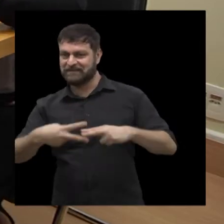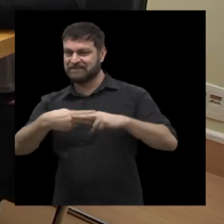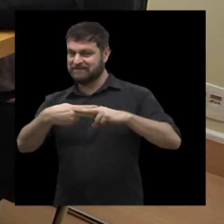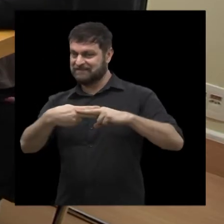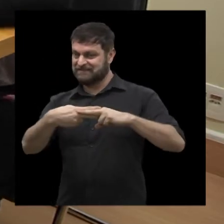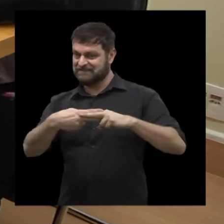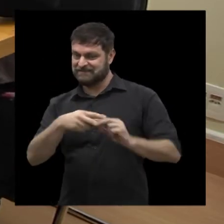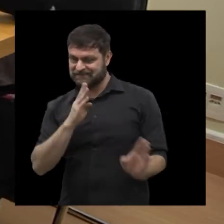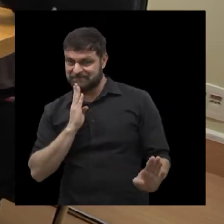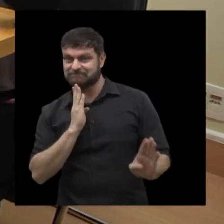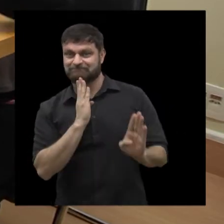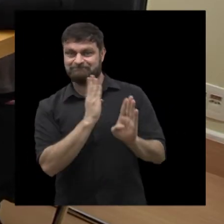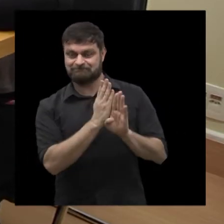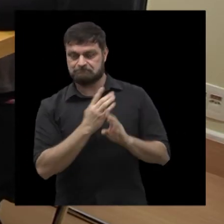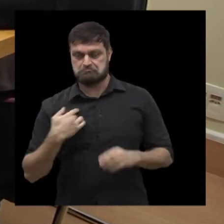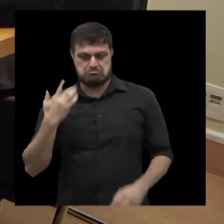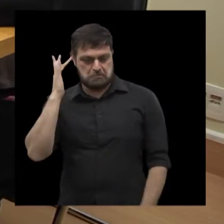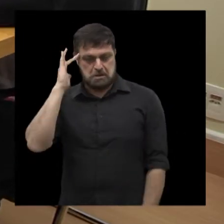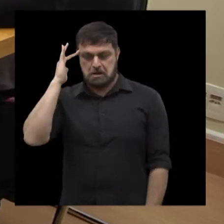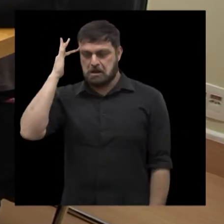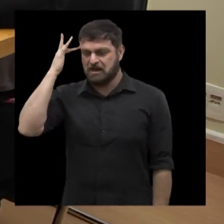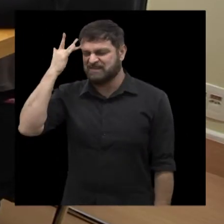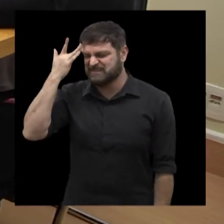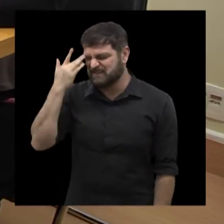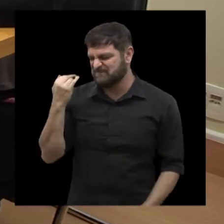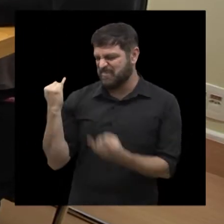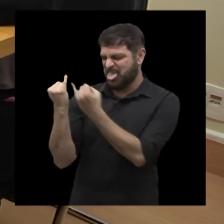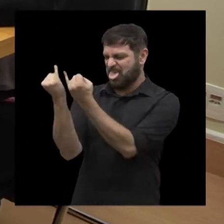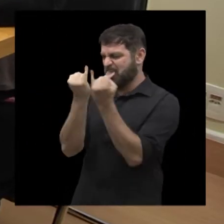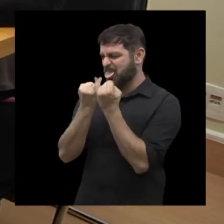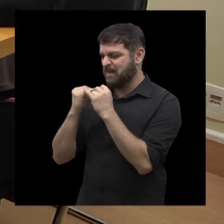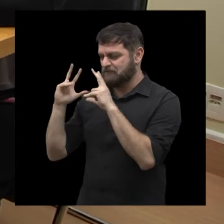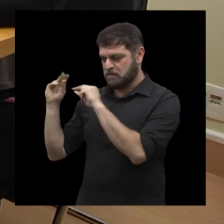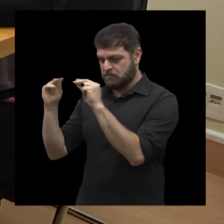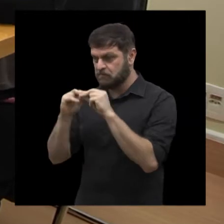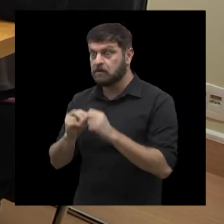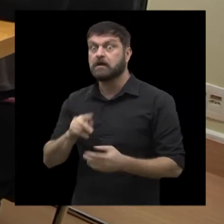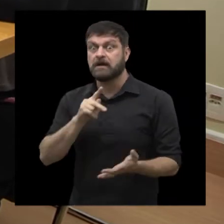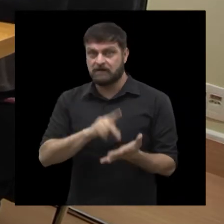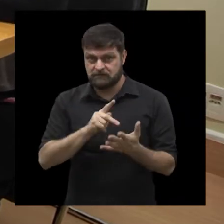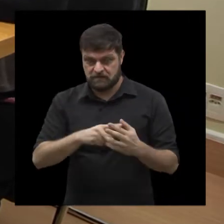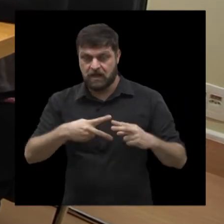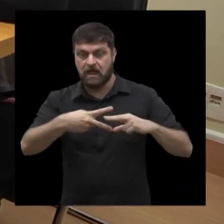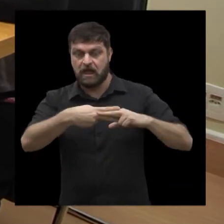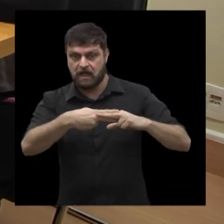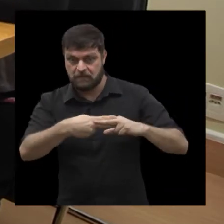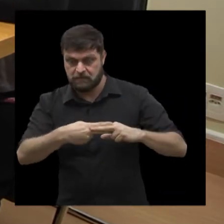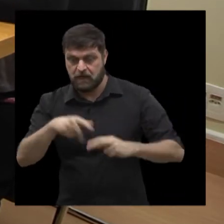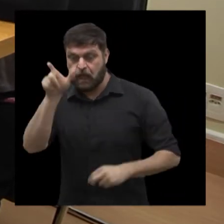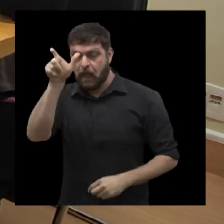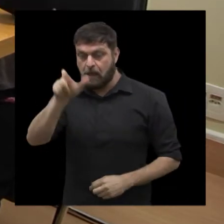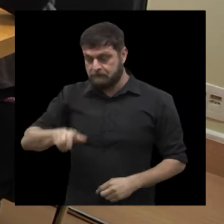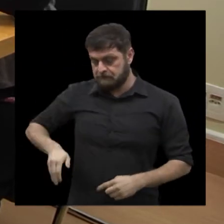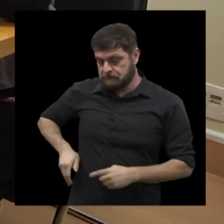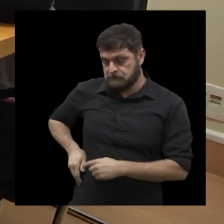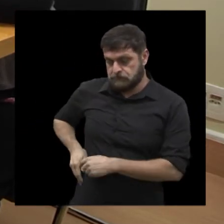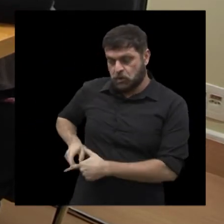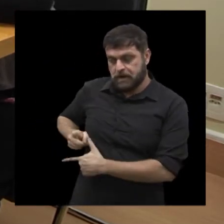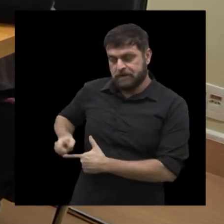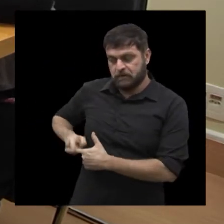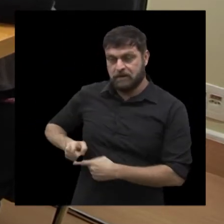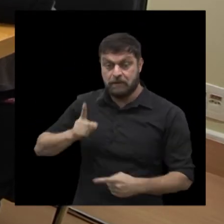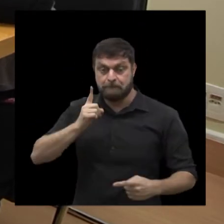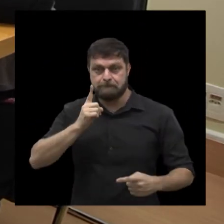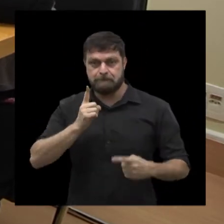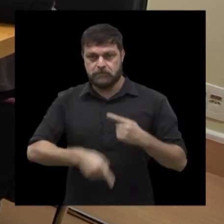uma descoberta, né? Que a gente achava que era só boato e de repente é verdade. A carambola é proibida para quem tem problema no rim. É proibida, ela é letal.